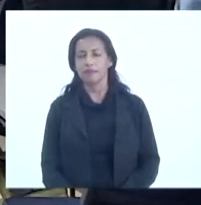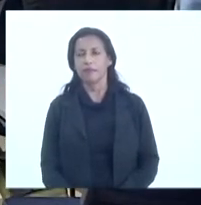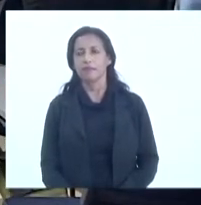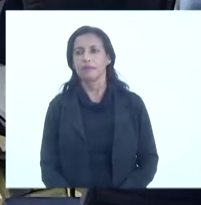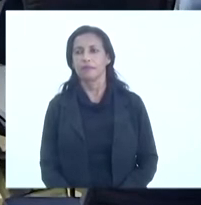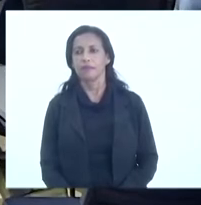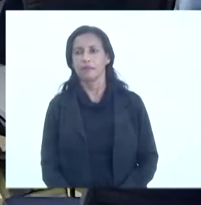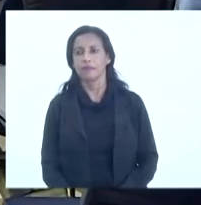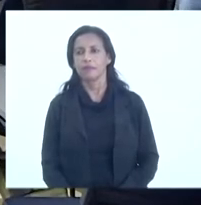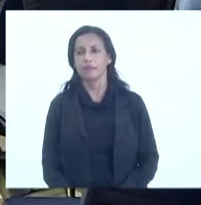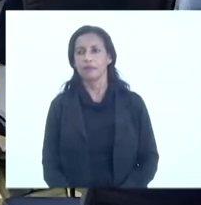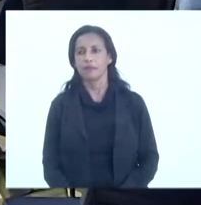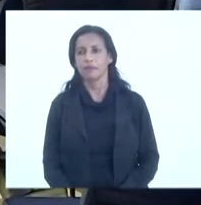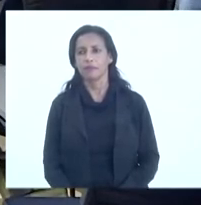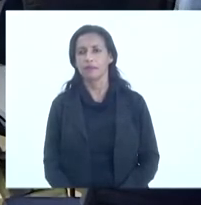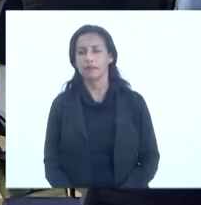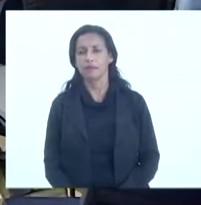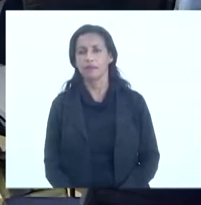Fulane.